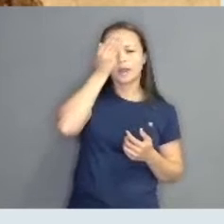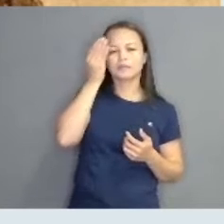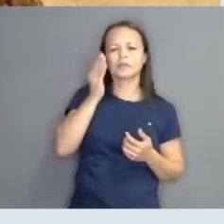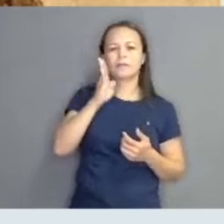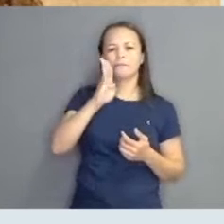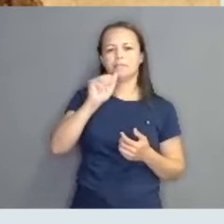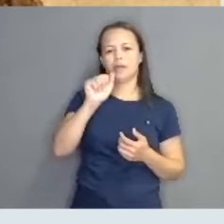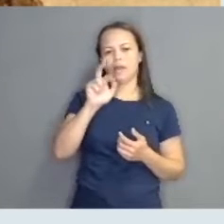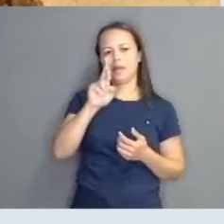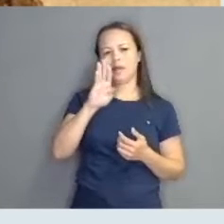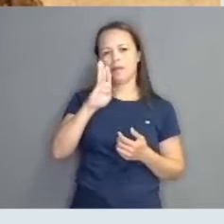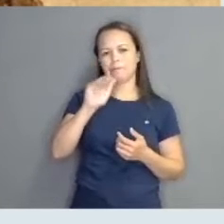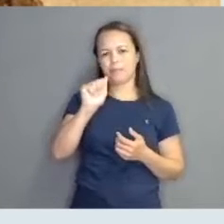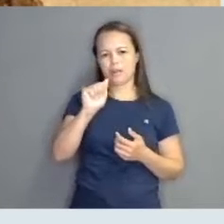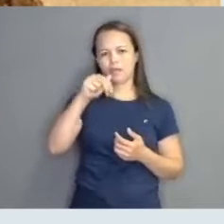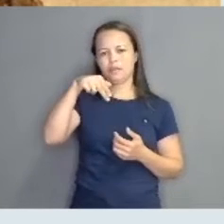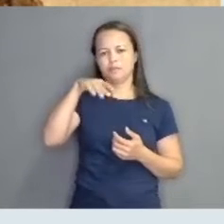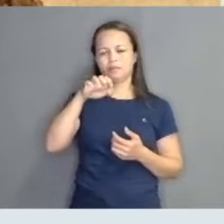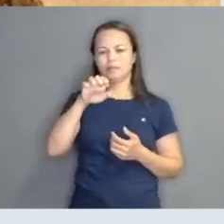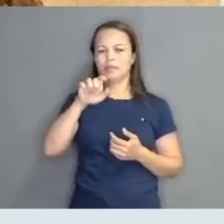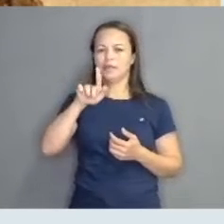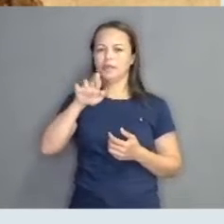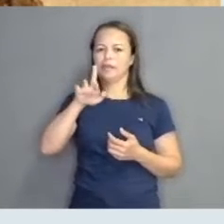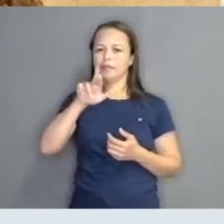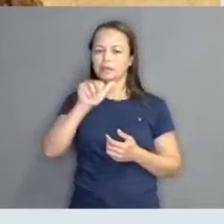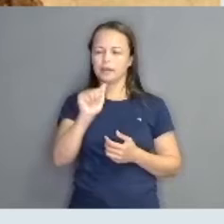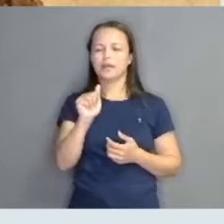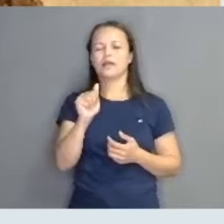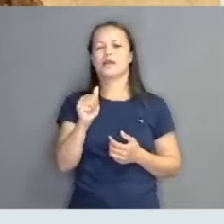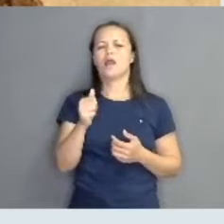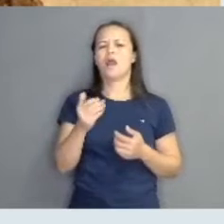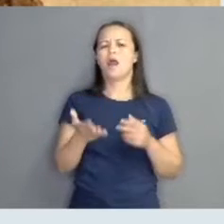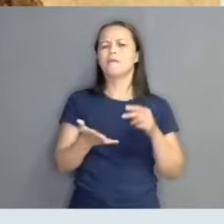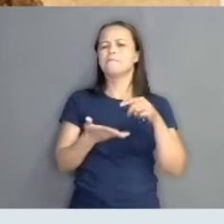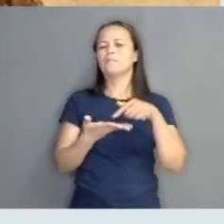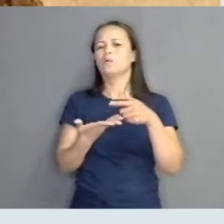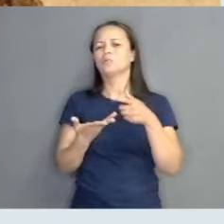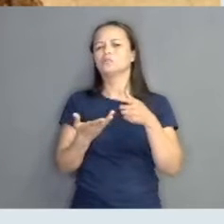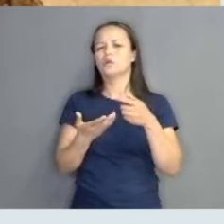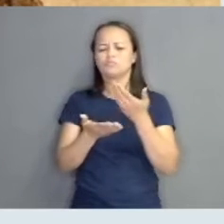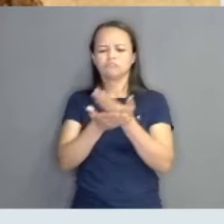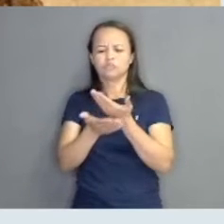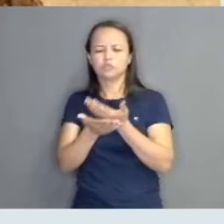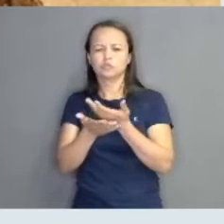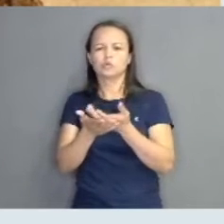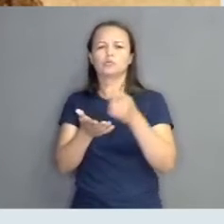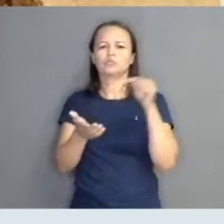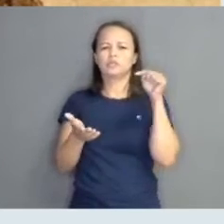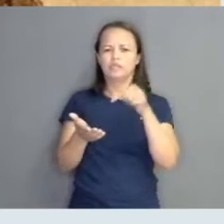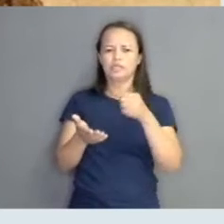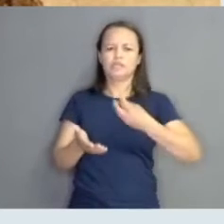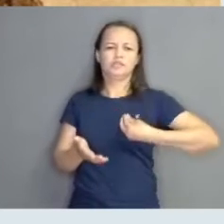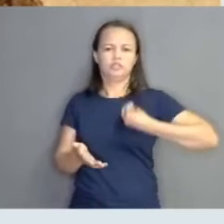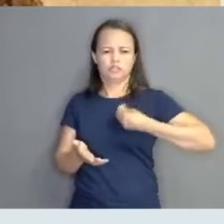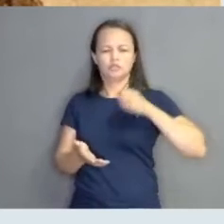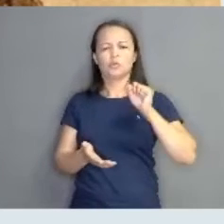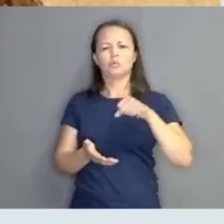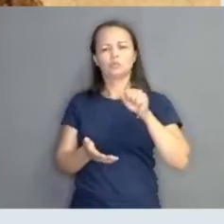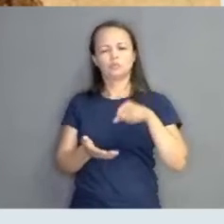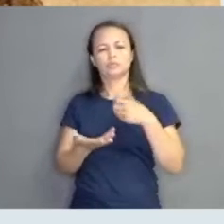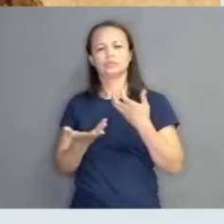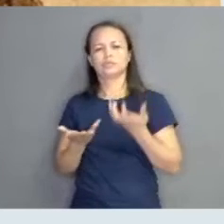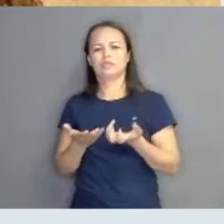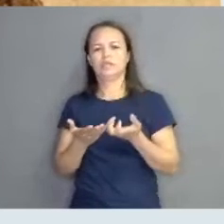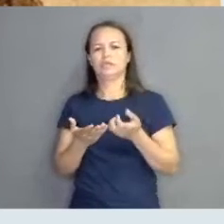Sim, apontam estudos que ele realmente teria existido, teria morrido no final do século XIX, tá certo? Ele teria sido